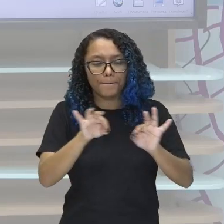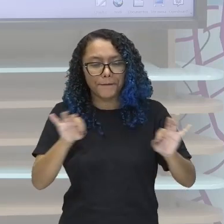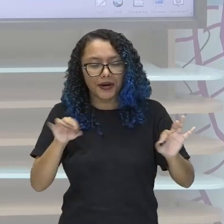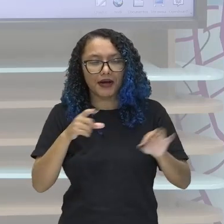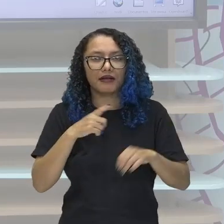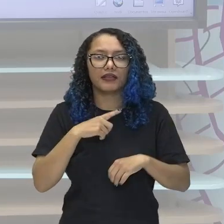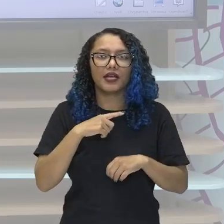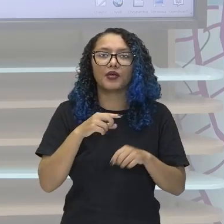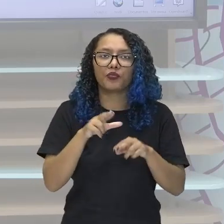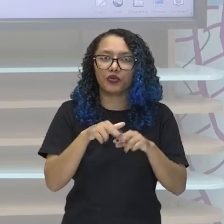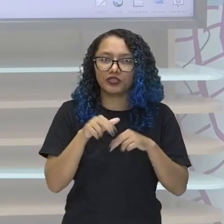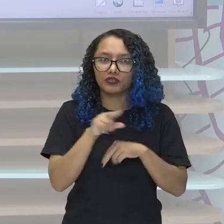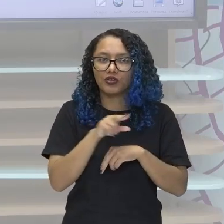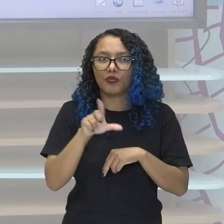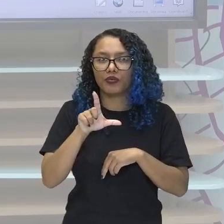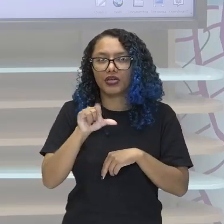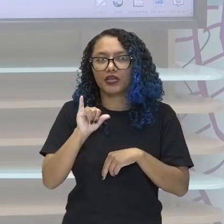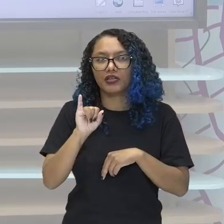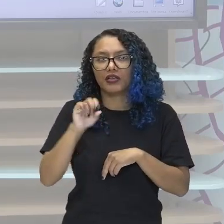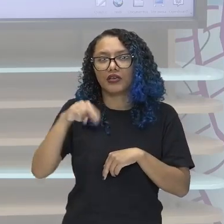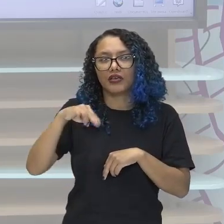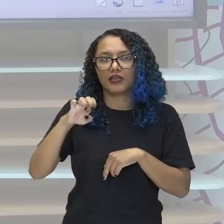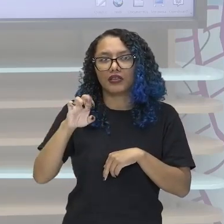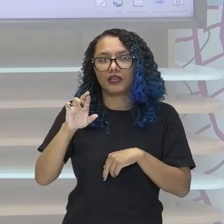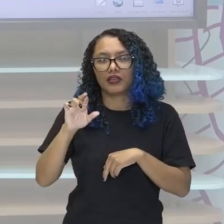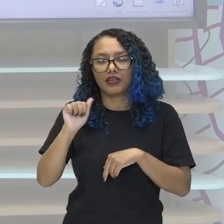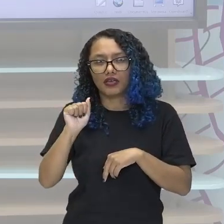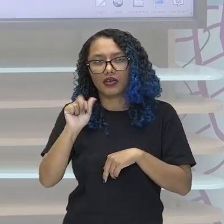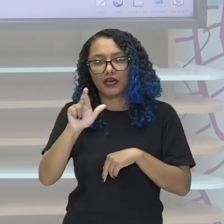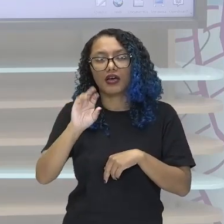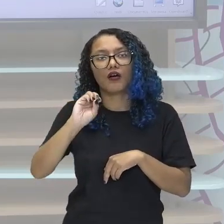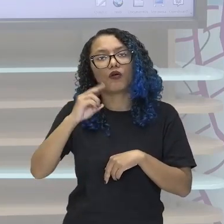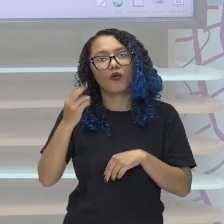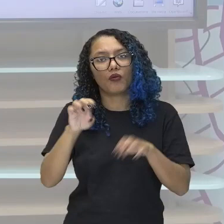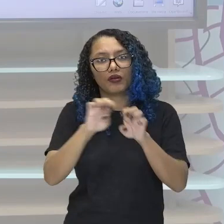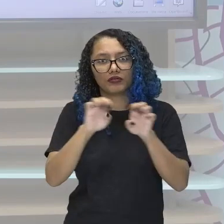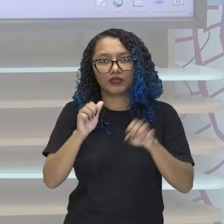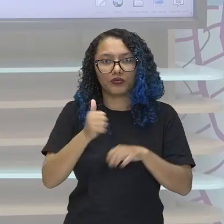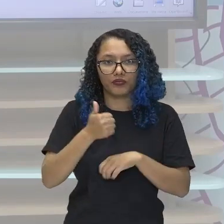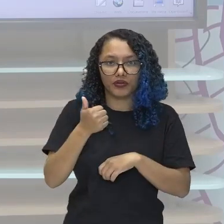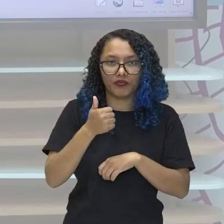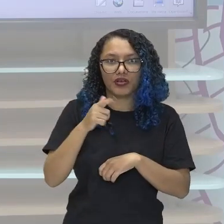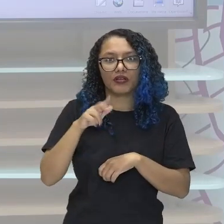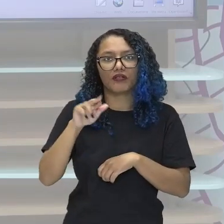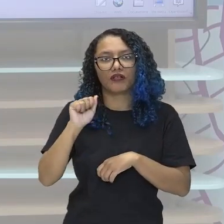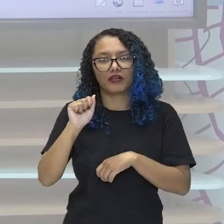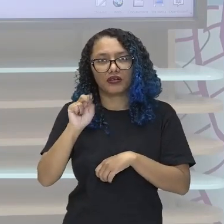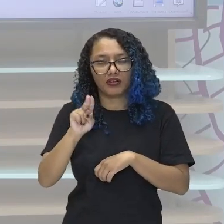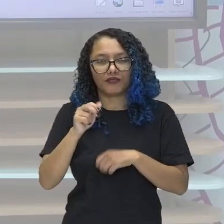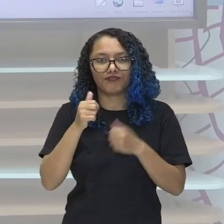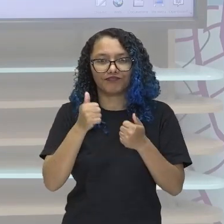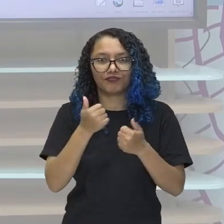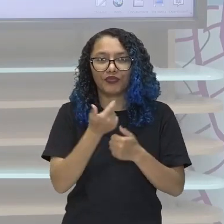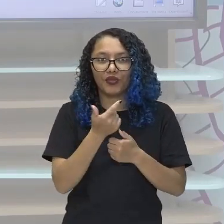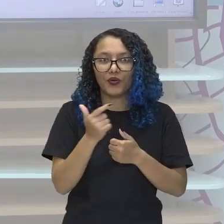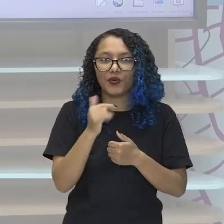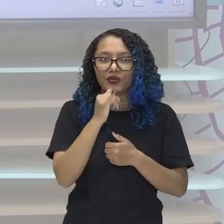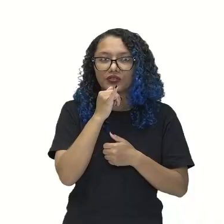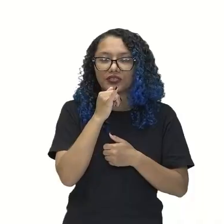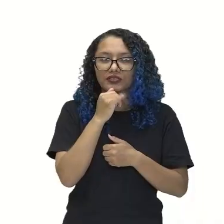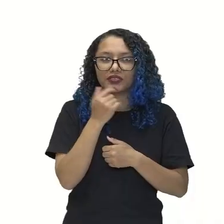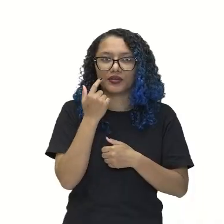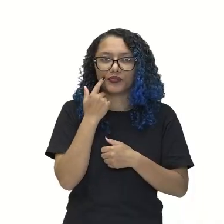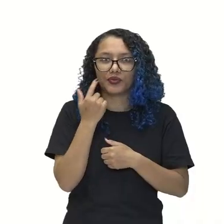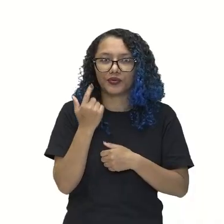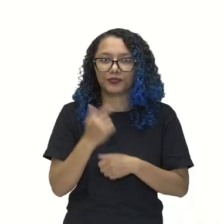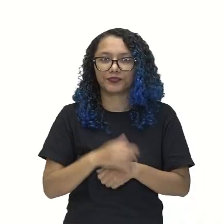de linear ou equação do primeiro grau. Vamos ver mais uma situação problema.